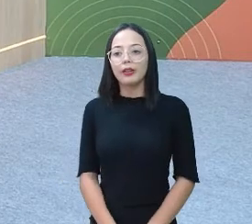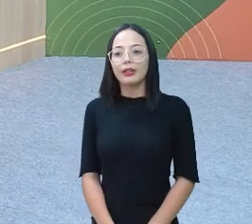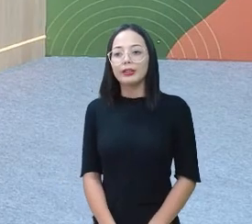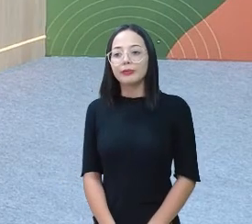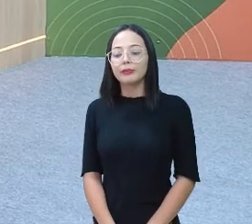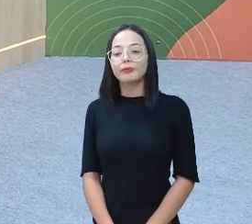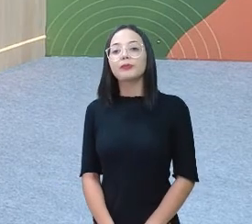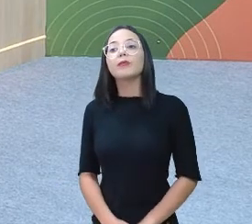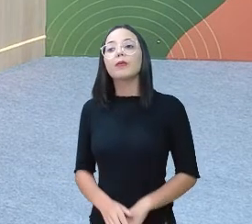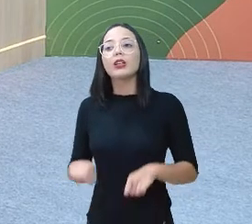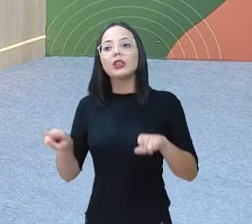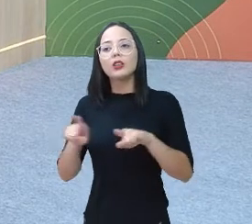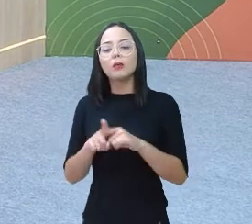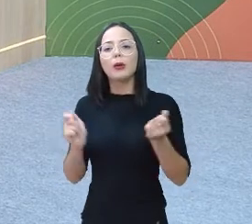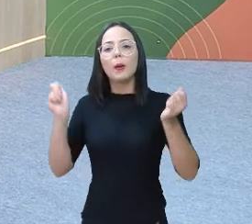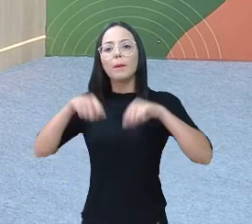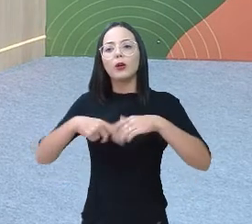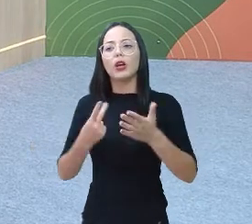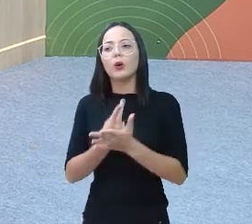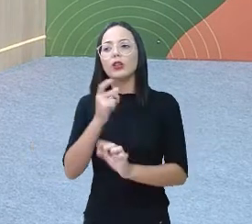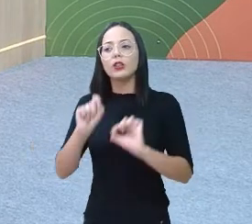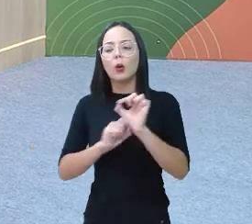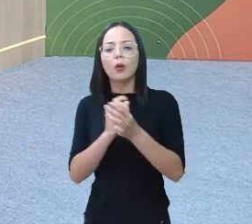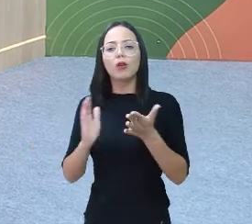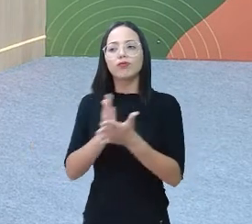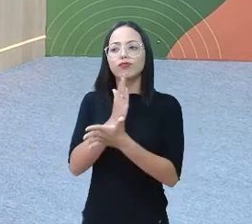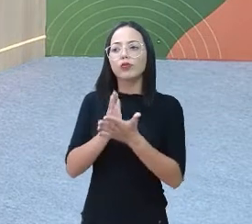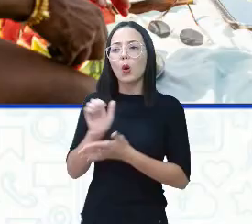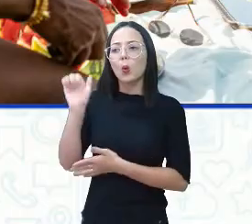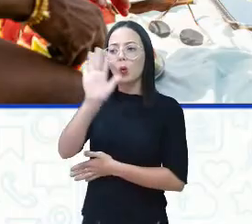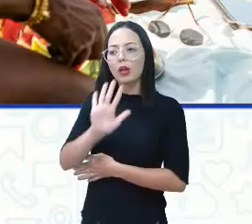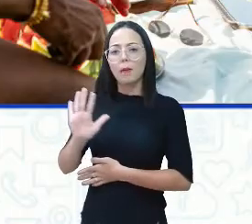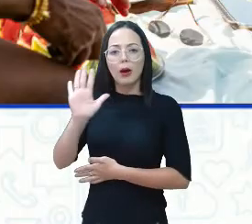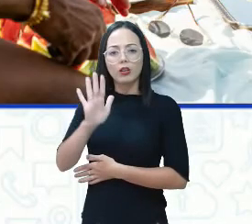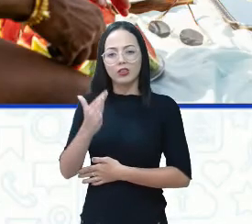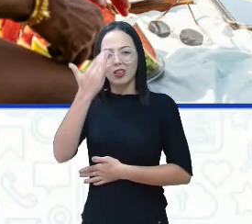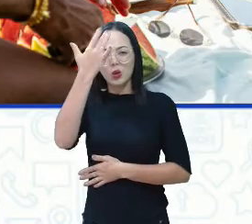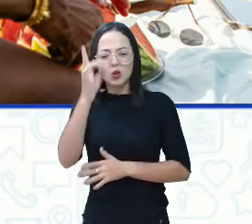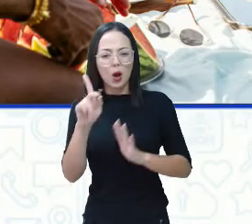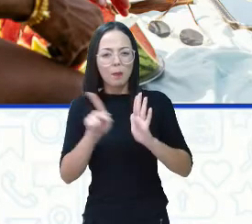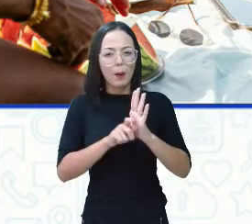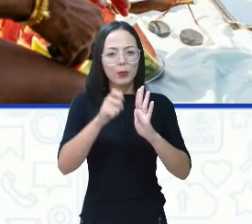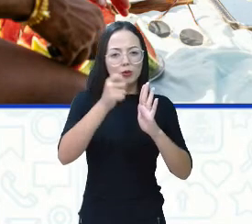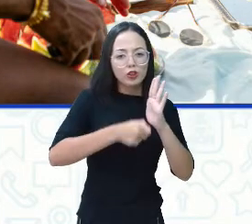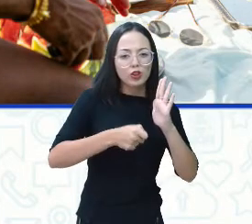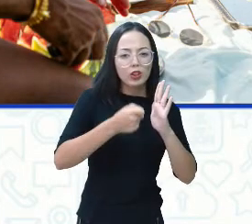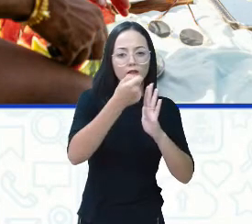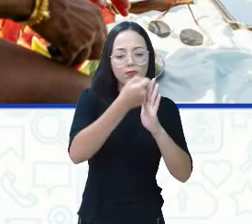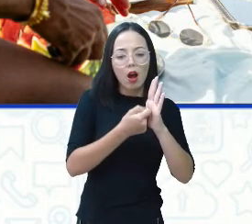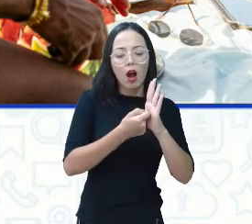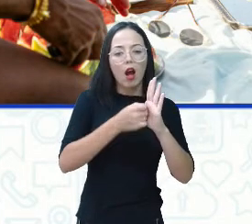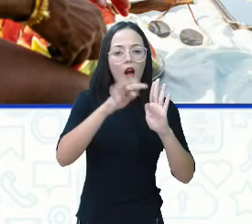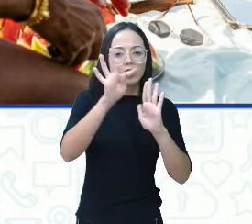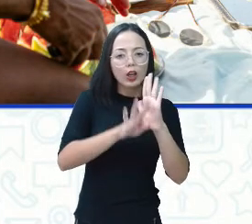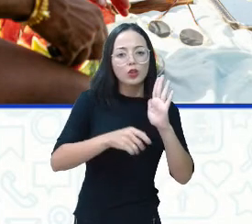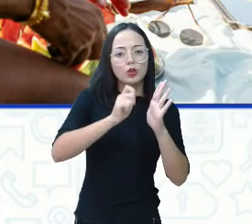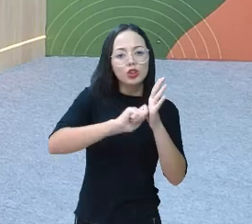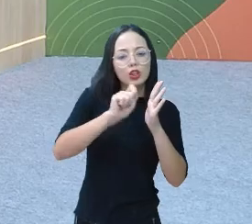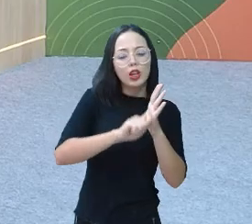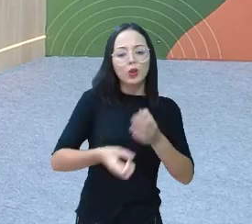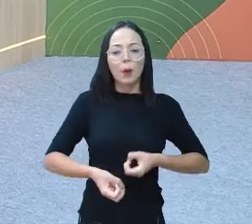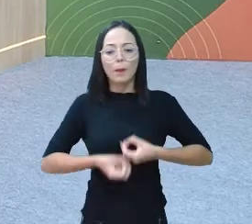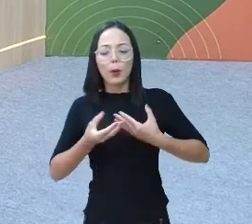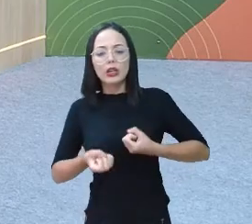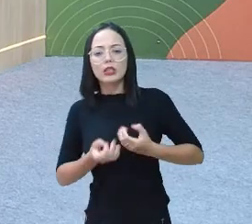Essa relação de proximidade também pode acontecer em algumas imagens, não apenas nos textos literários ou na poesia,